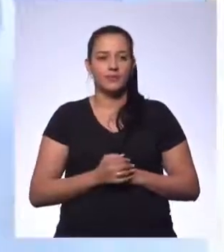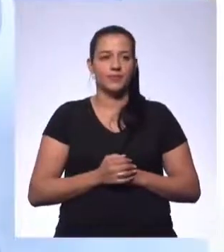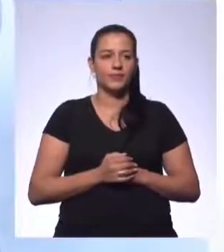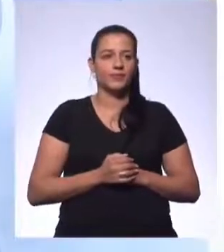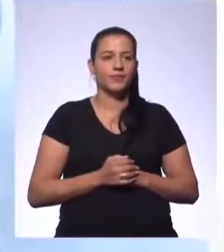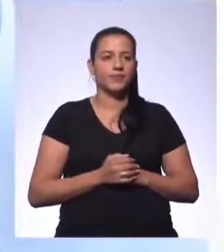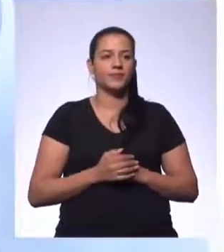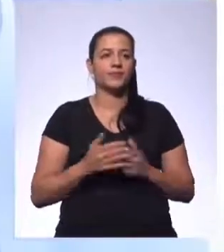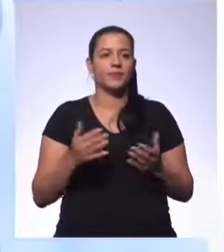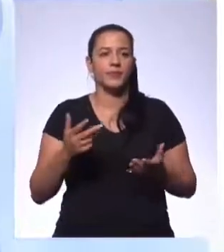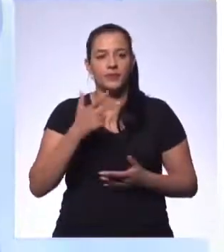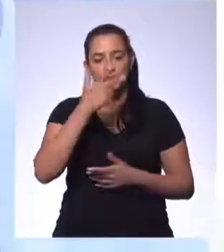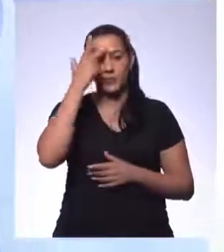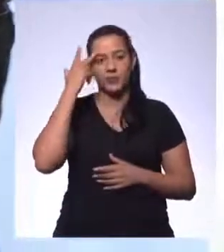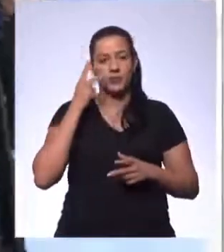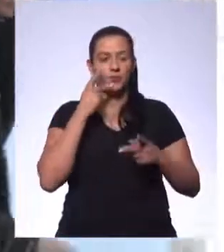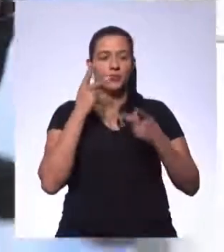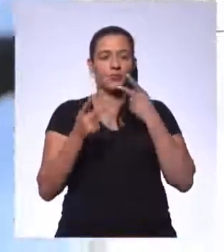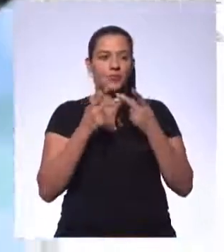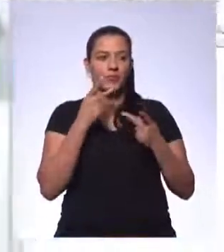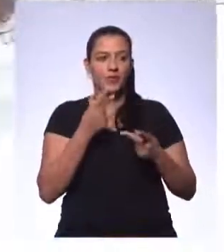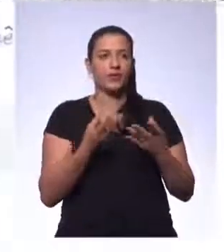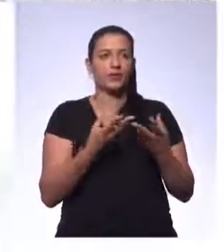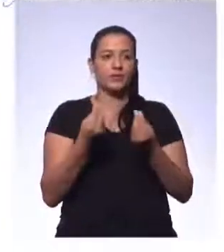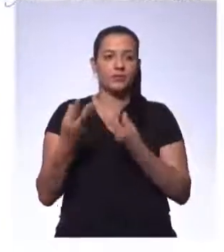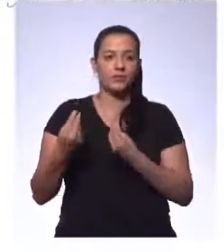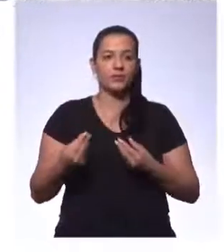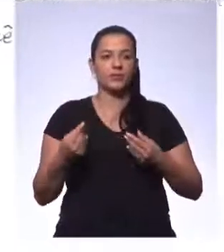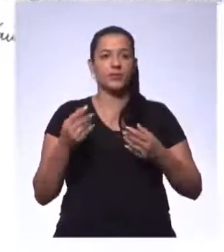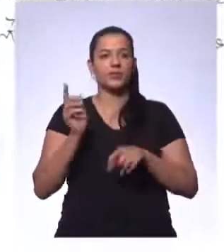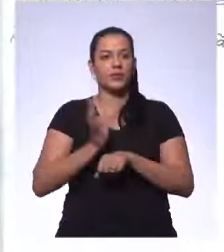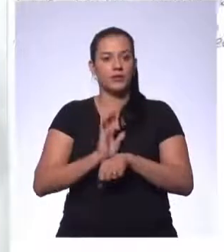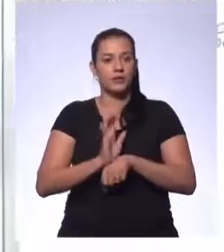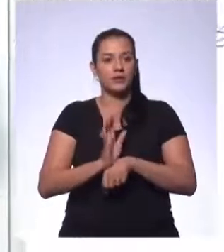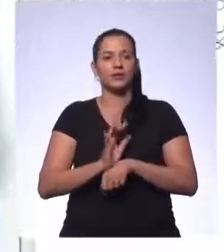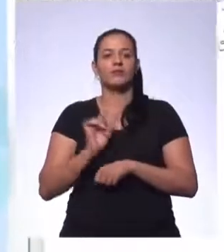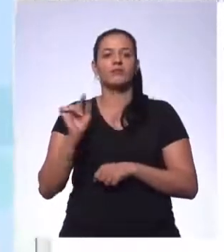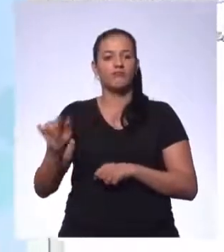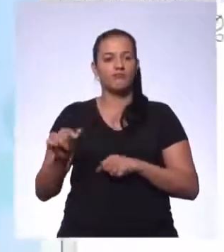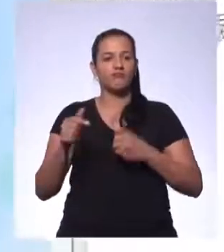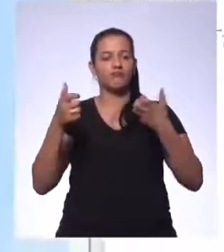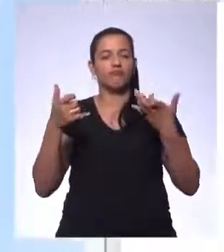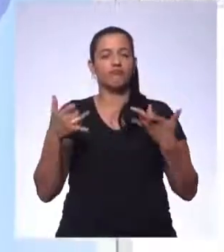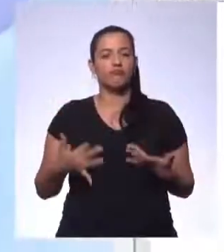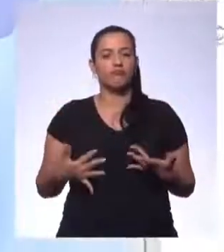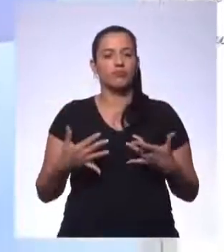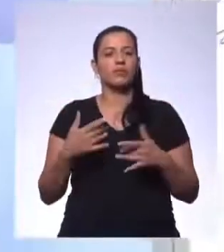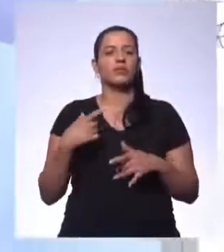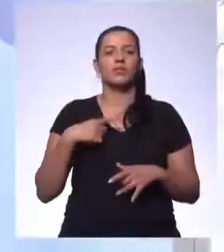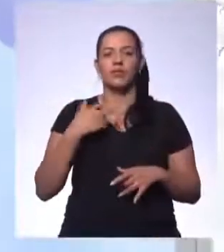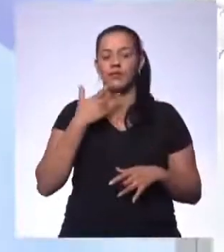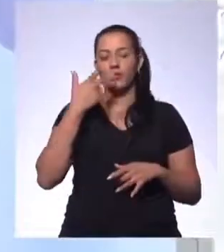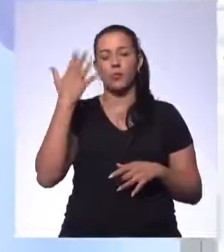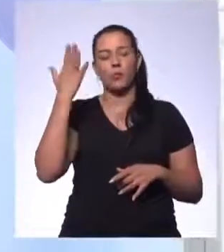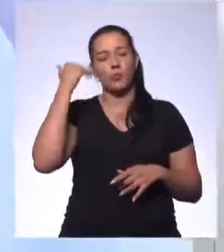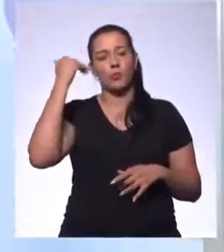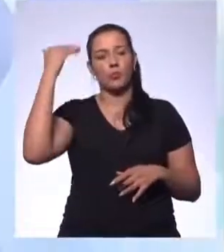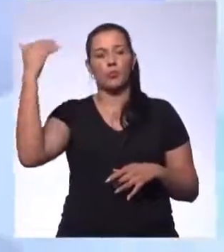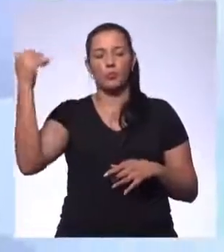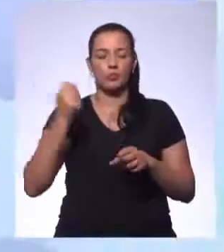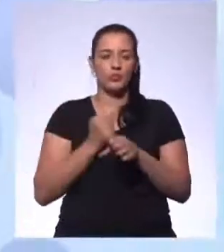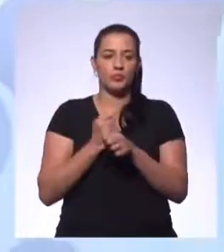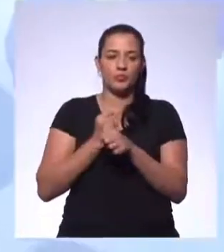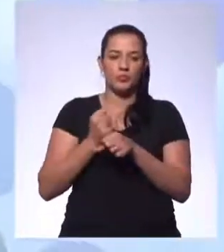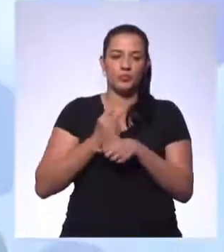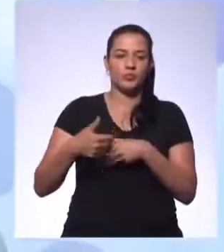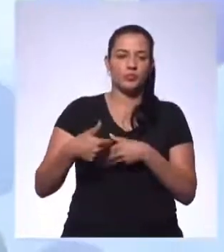gente, a pessoa citou muito, né, aqui, né, aqueles musicais da Disney, né, que realmente, né, se popularizou no decorrer dos